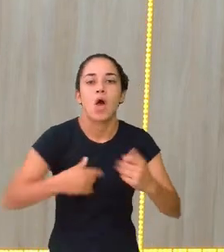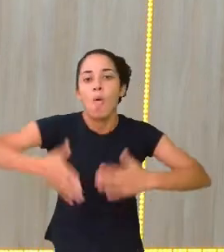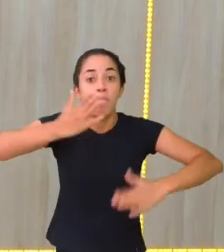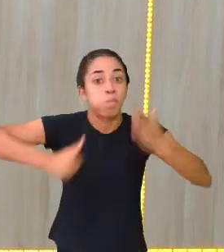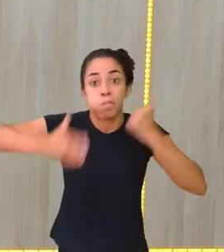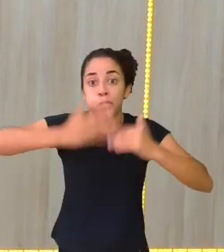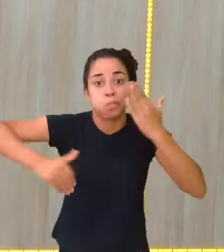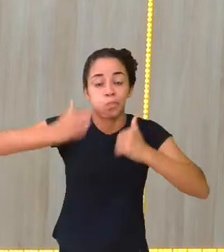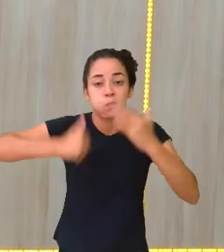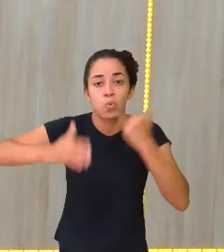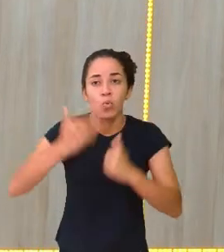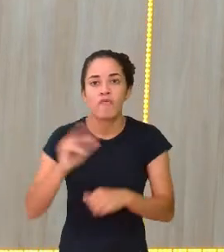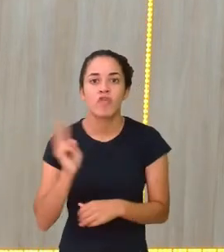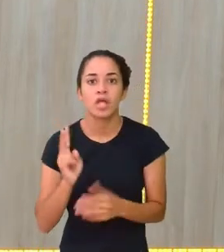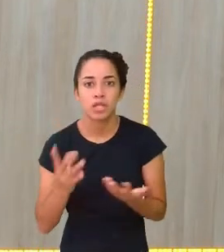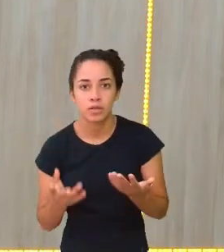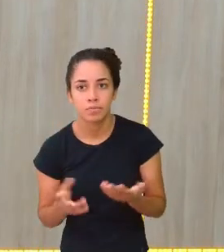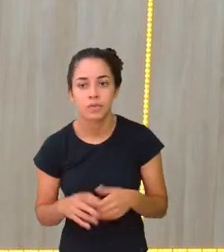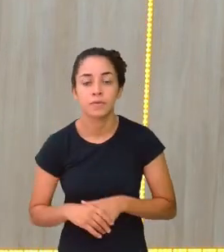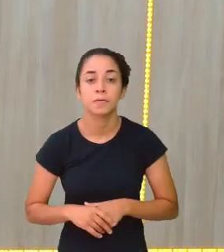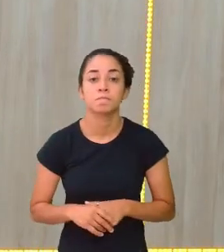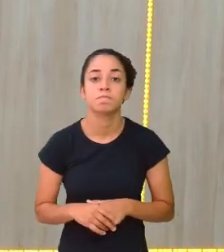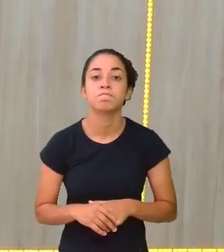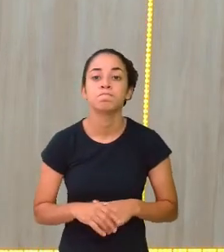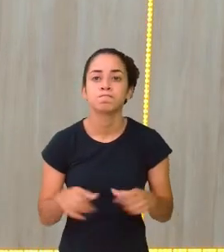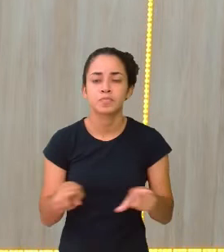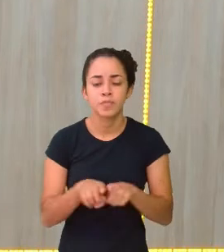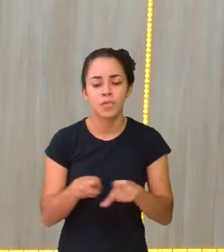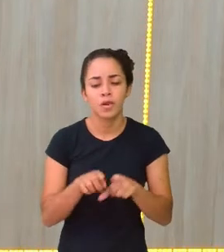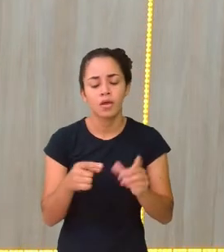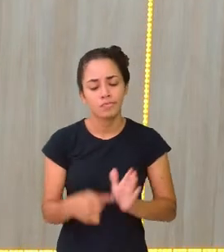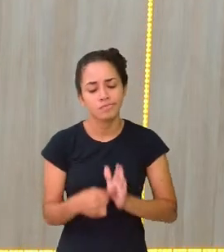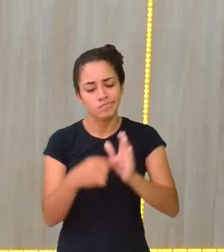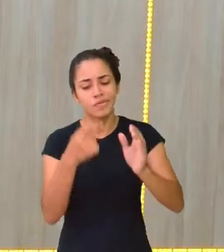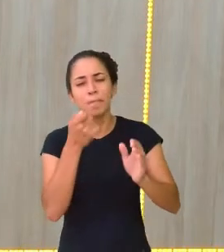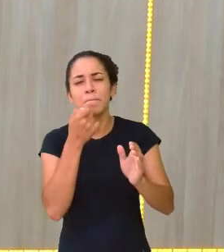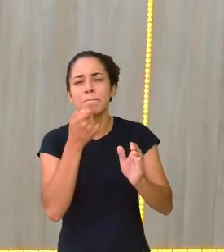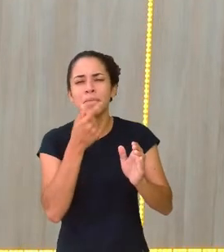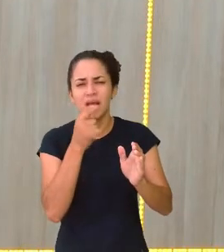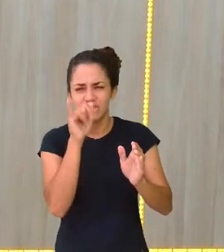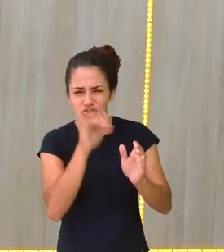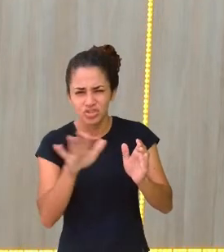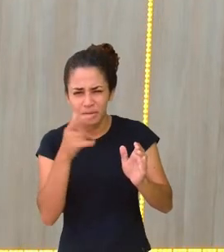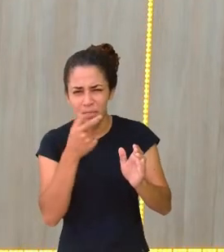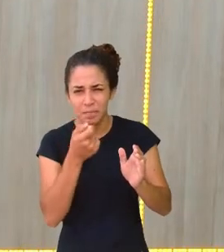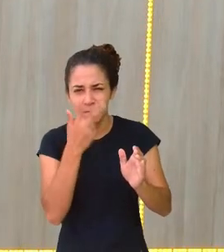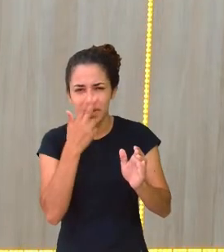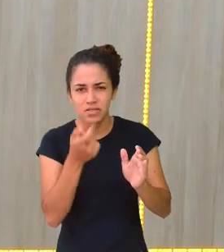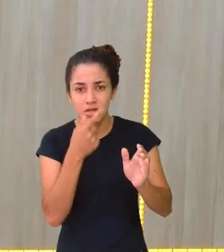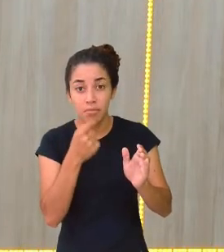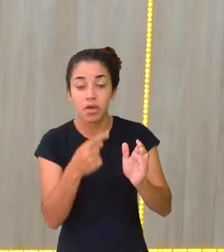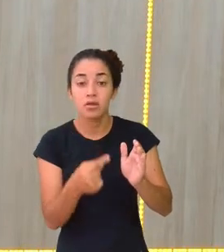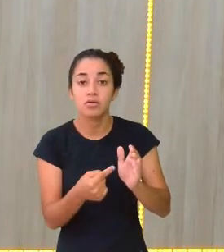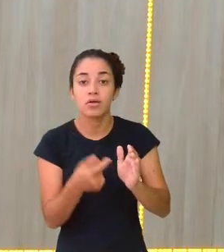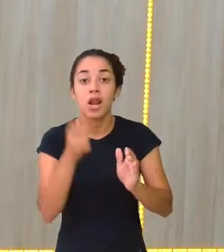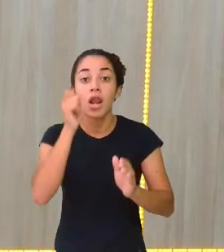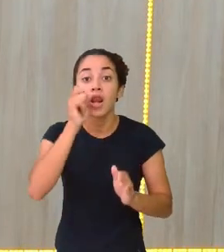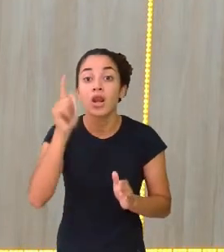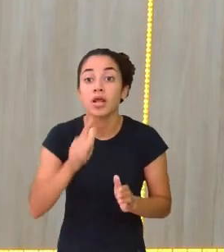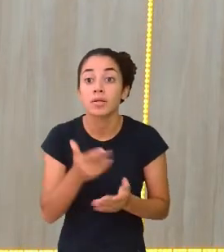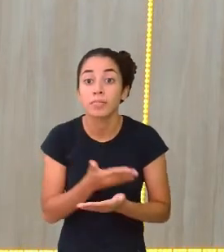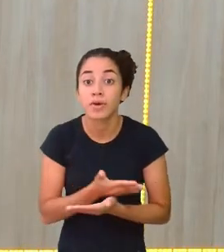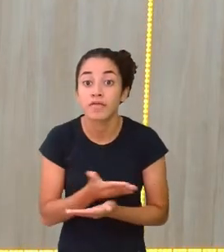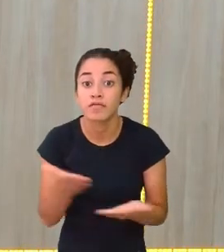né, da questão aí de vitaminas. E também trouxe a cápsula para a gente alertar aqui vocês a importância de